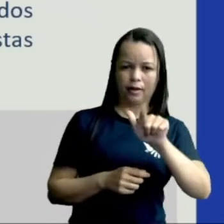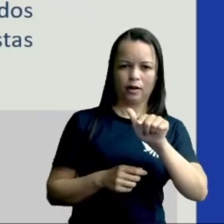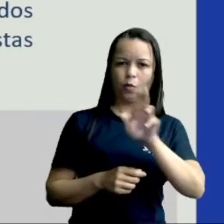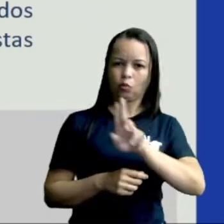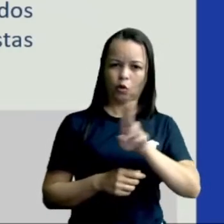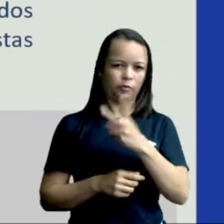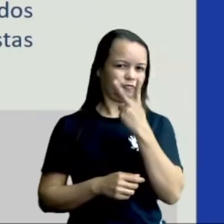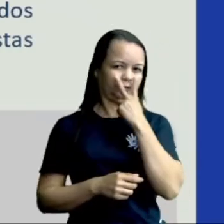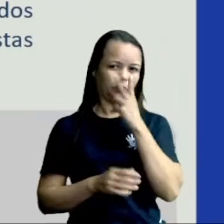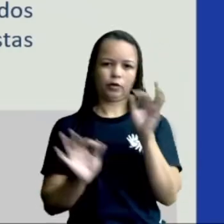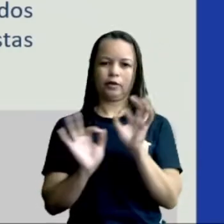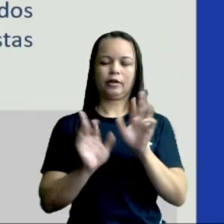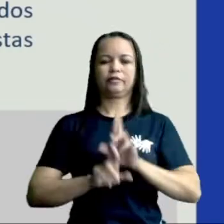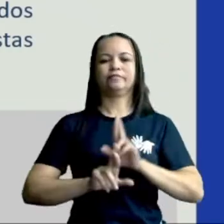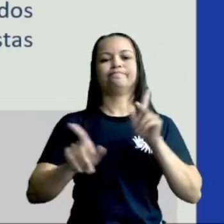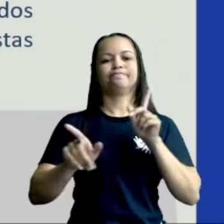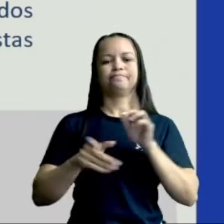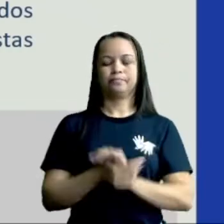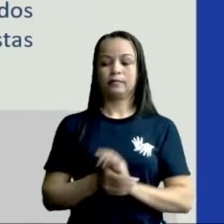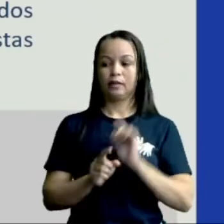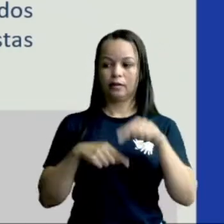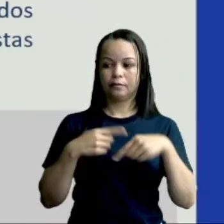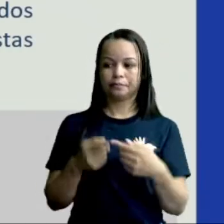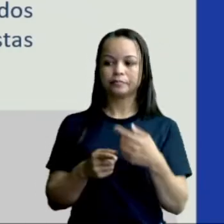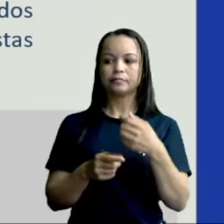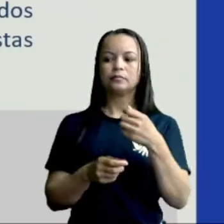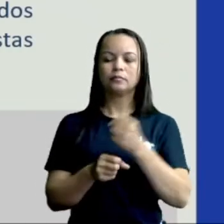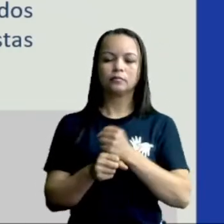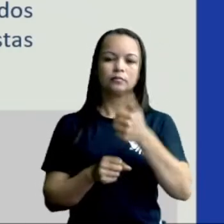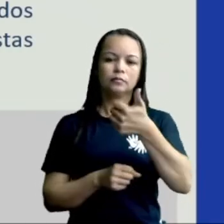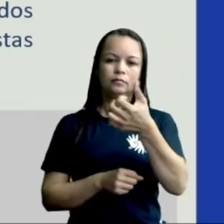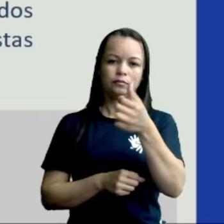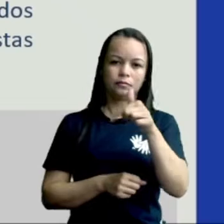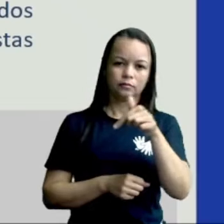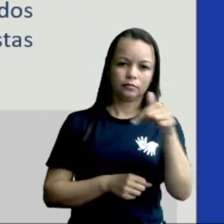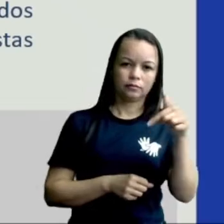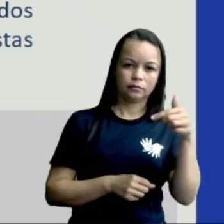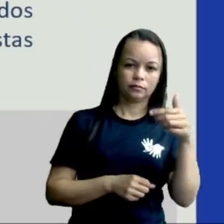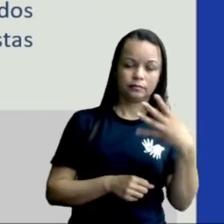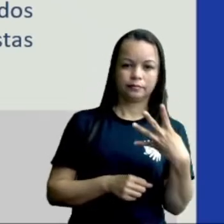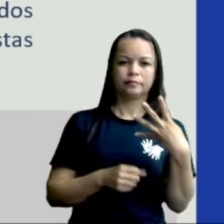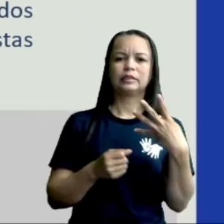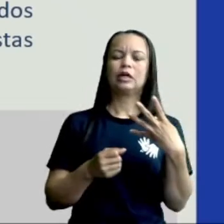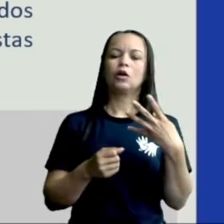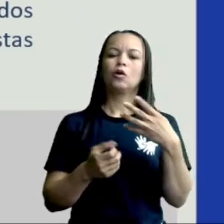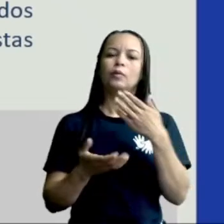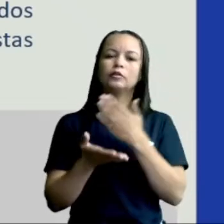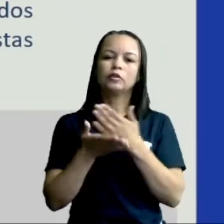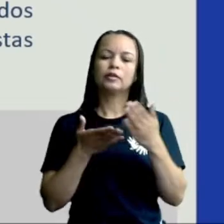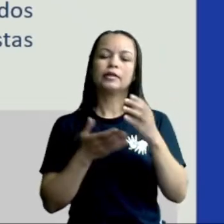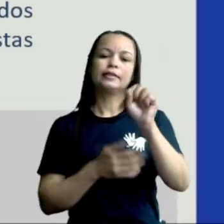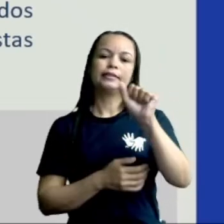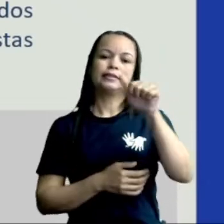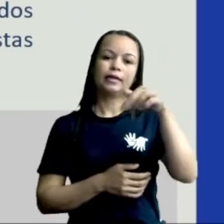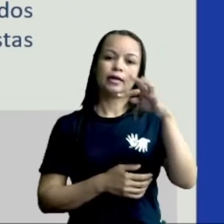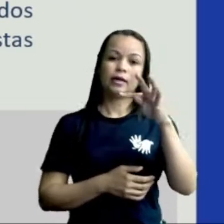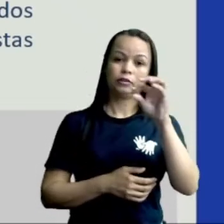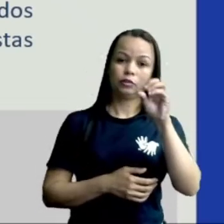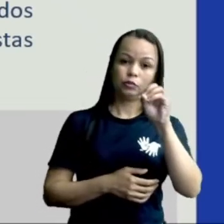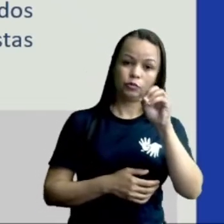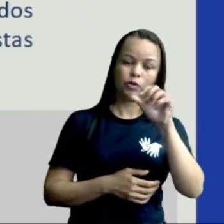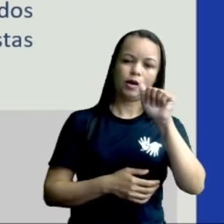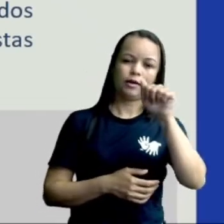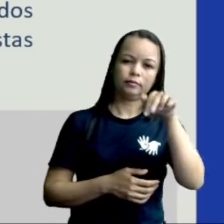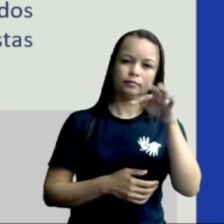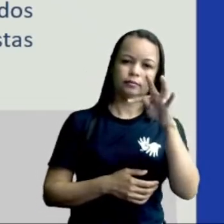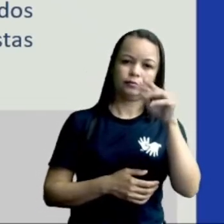Antão. Mas aí, em 1774, ela começou a ser chamada de Santo Antão da Mata. Não era Vitória ainda, era Santo Antão